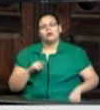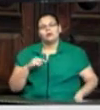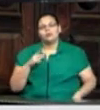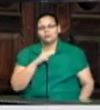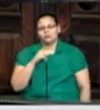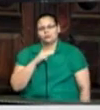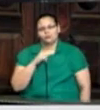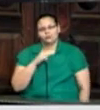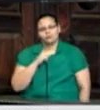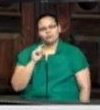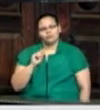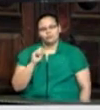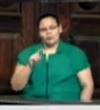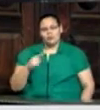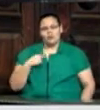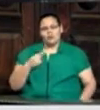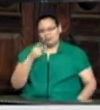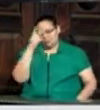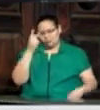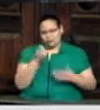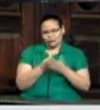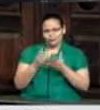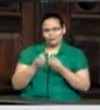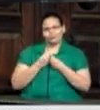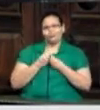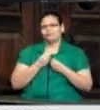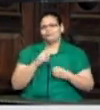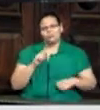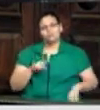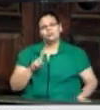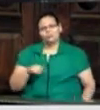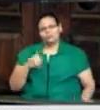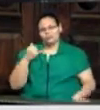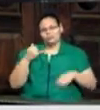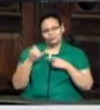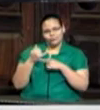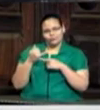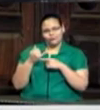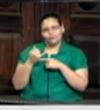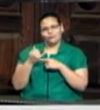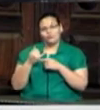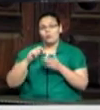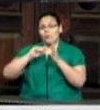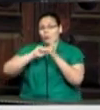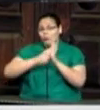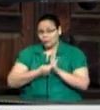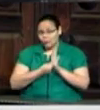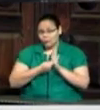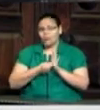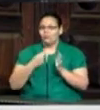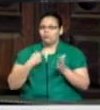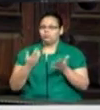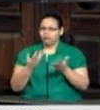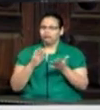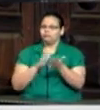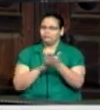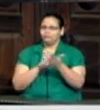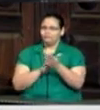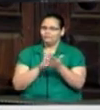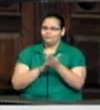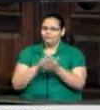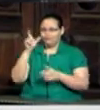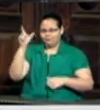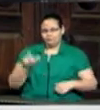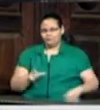ter a condição de receptador e imediatamente esse telefone será bloqueado. Eu quero parabenizar o